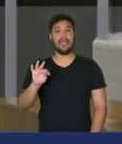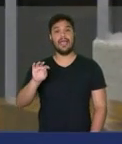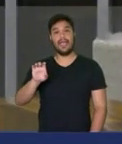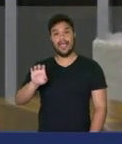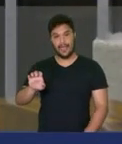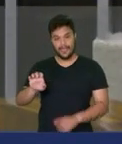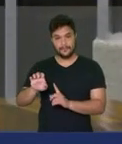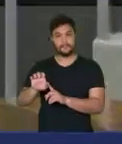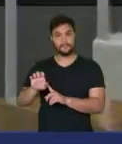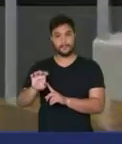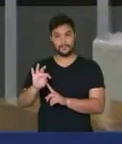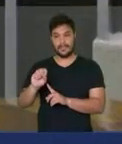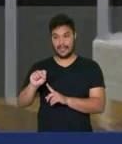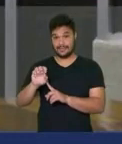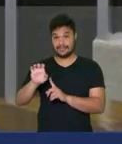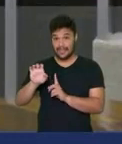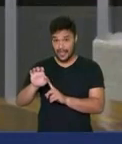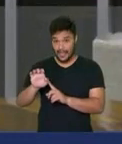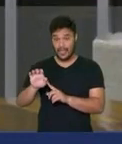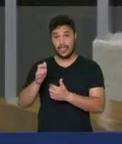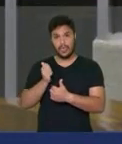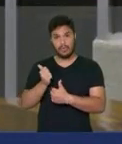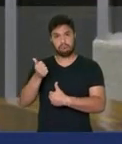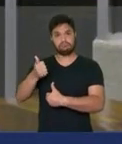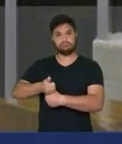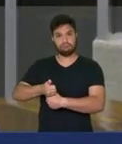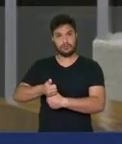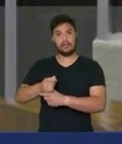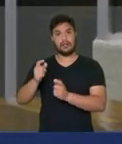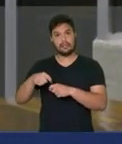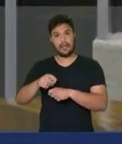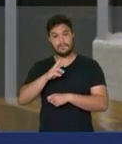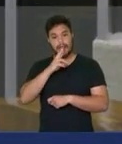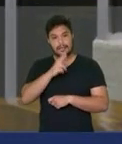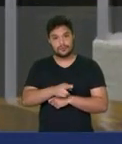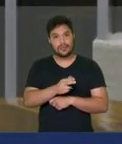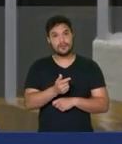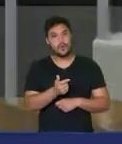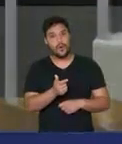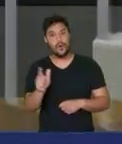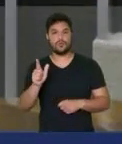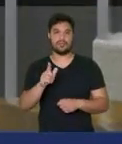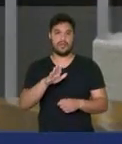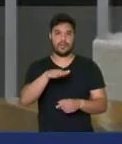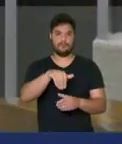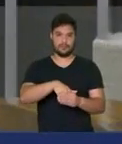no TSE, eles proclamariam outro resultado eleitoral